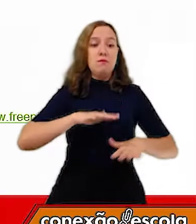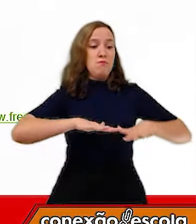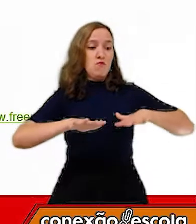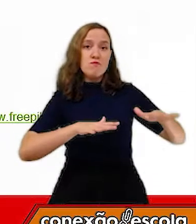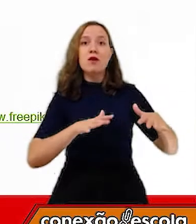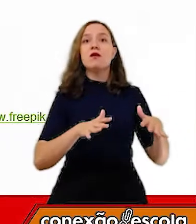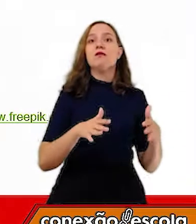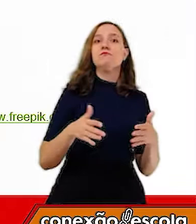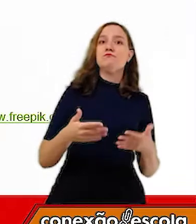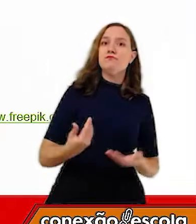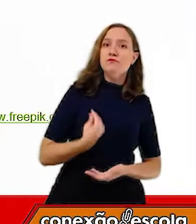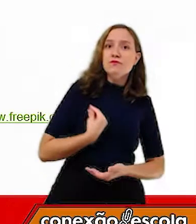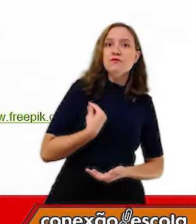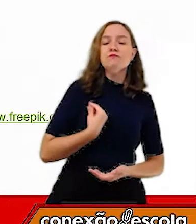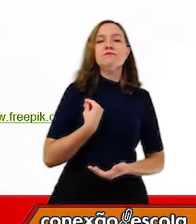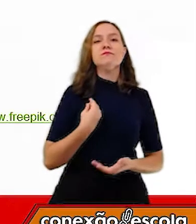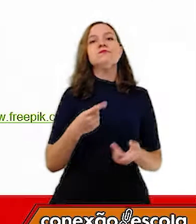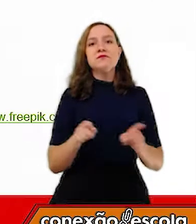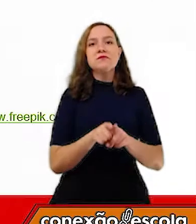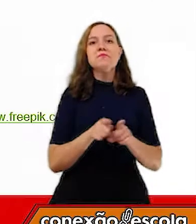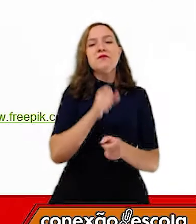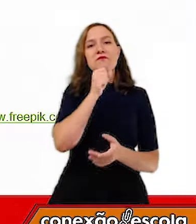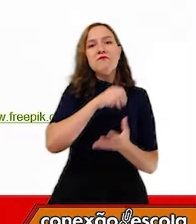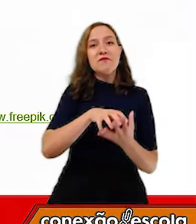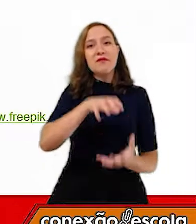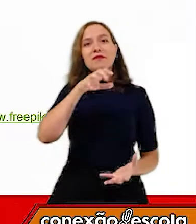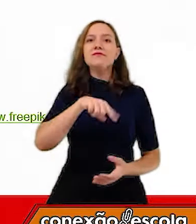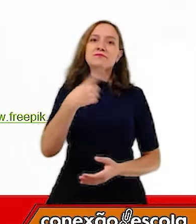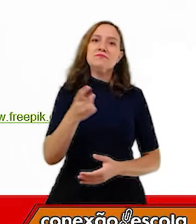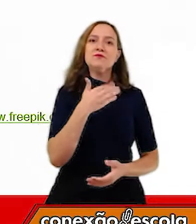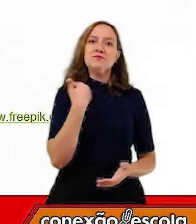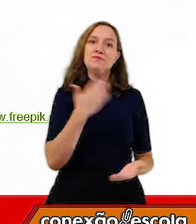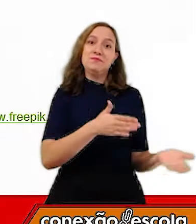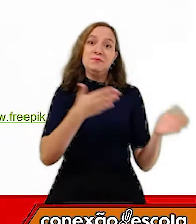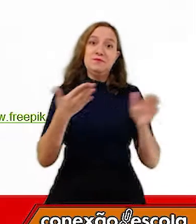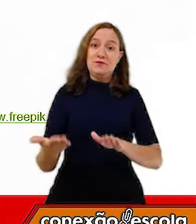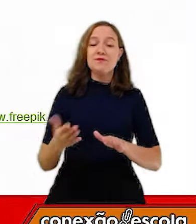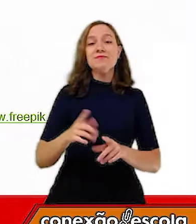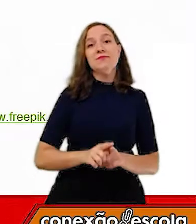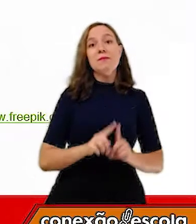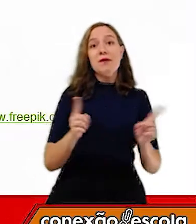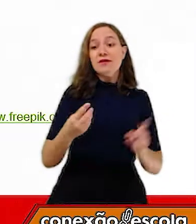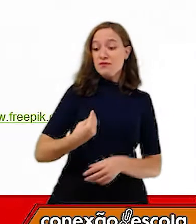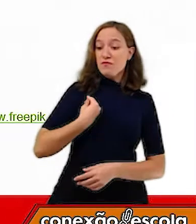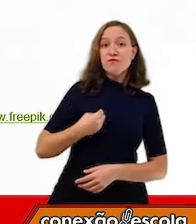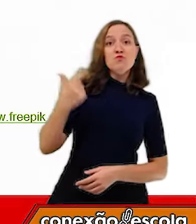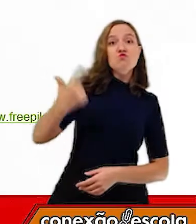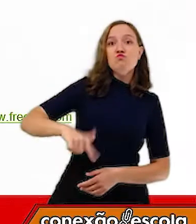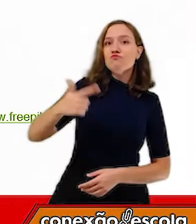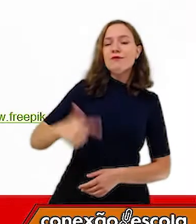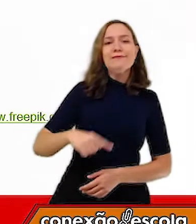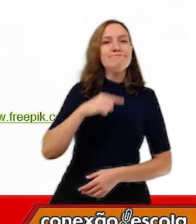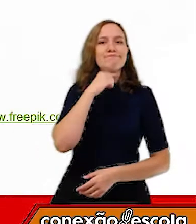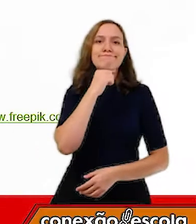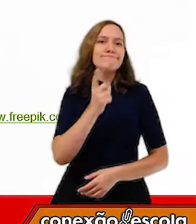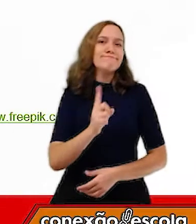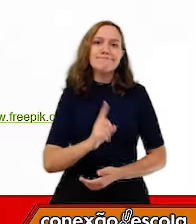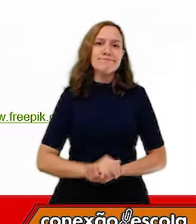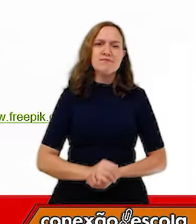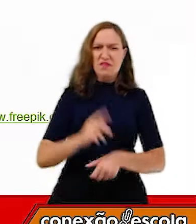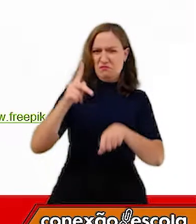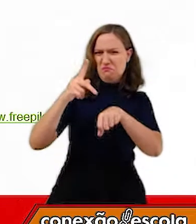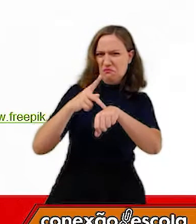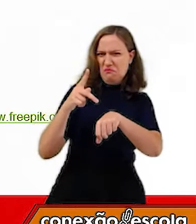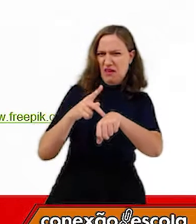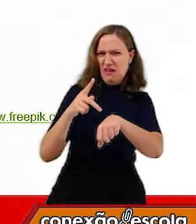os elementos sem vida não fazem nada disso. Vamos ver um exemplo? As pedras, por exemplo.